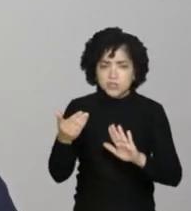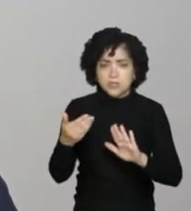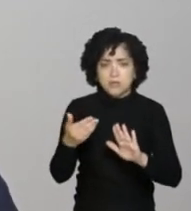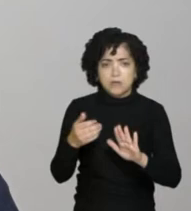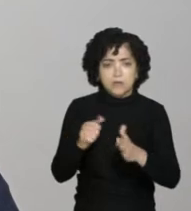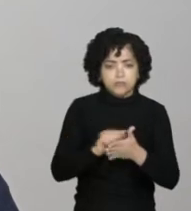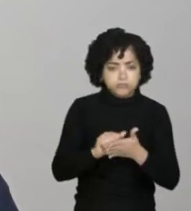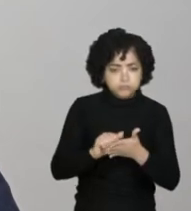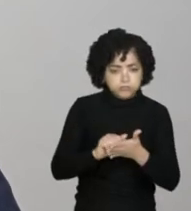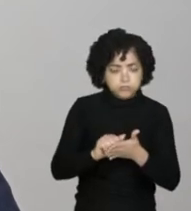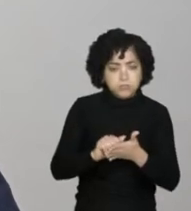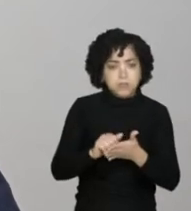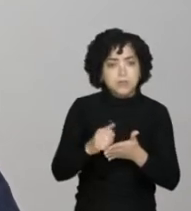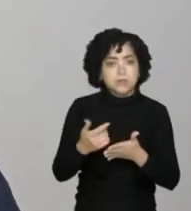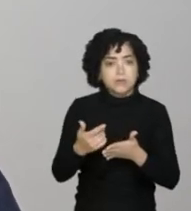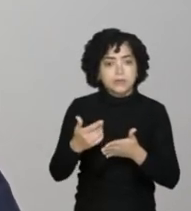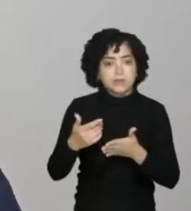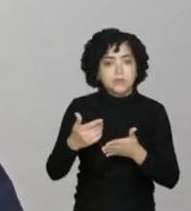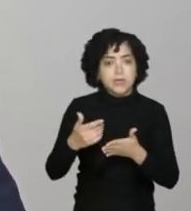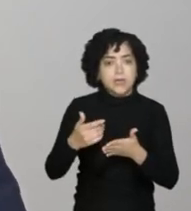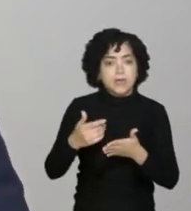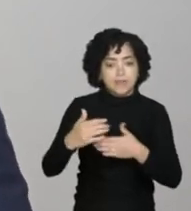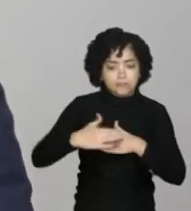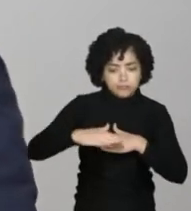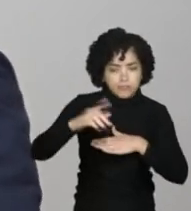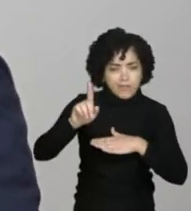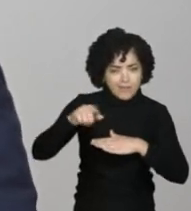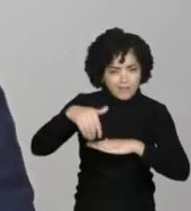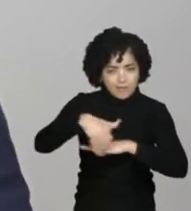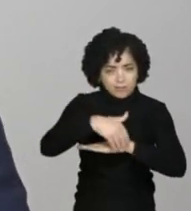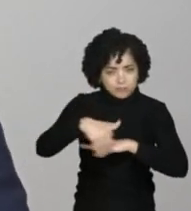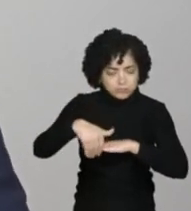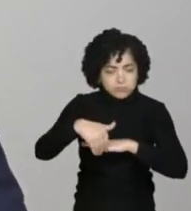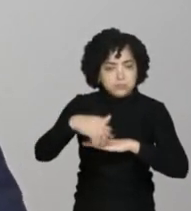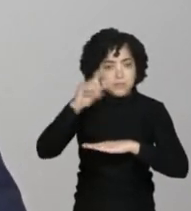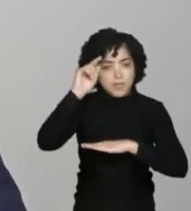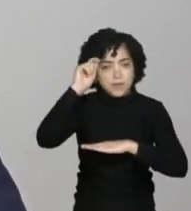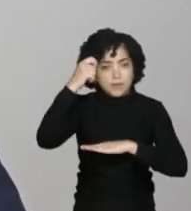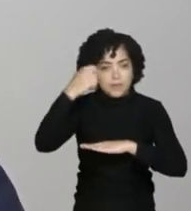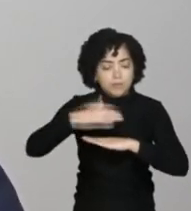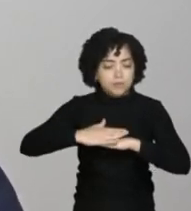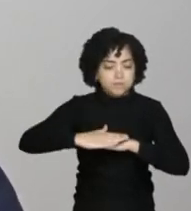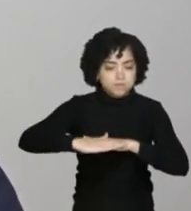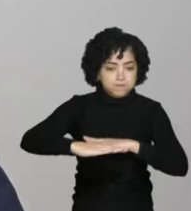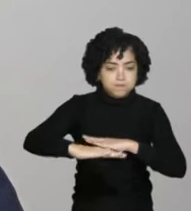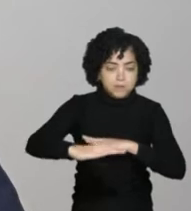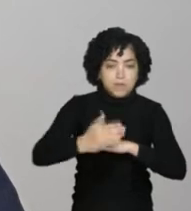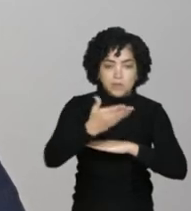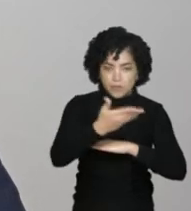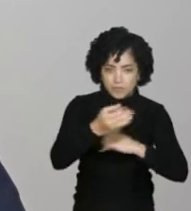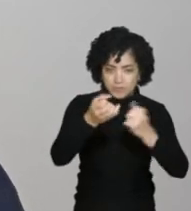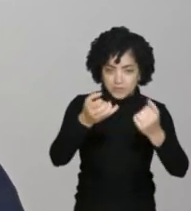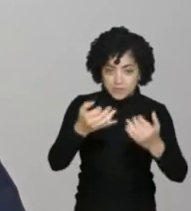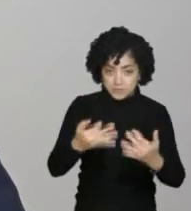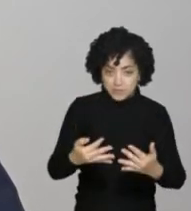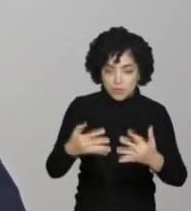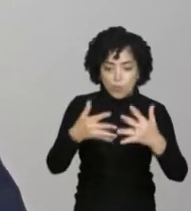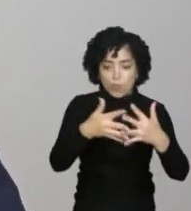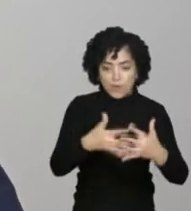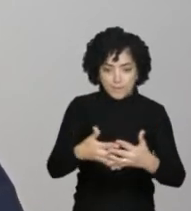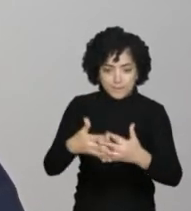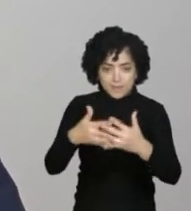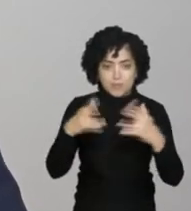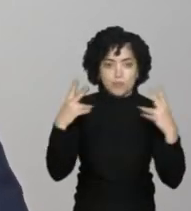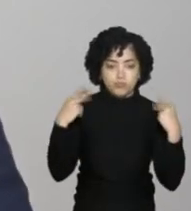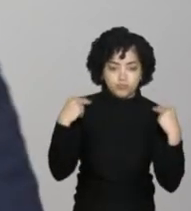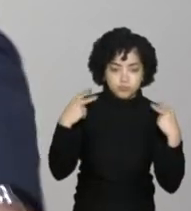que é uma rodovia pavimentada. Porque o que acontece? Exatamente como Vossa Excelência falou aqui, os caminhões, carretas,